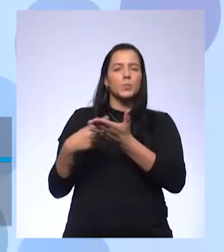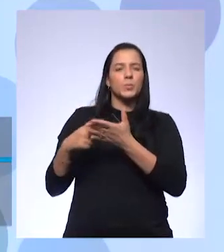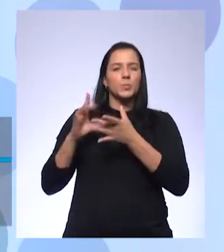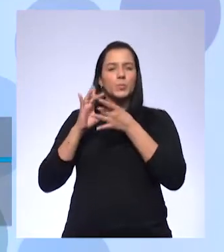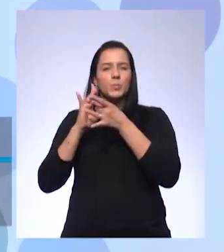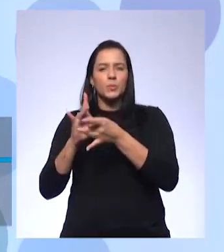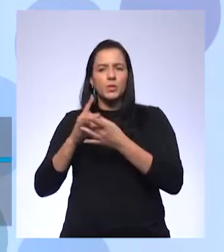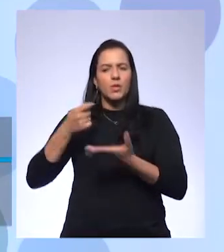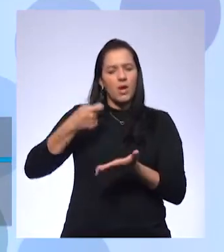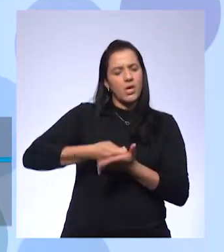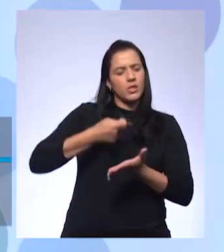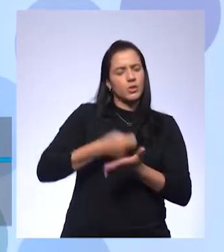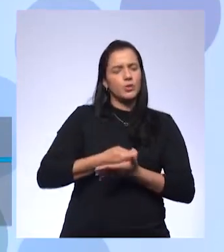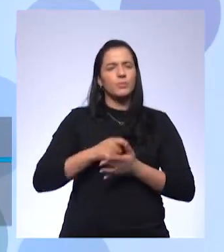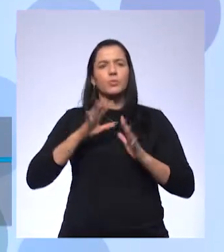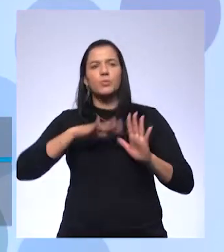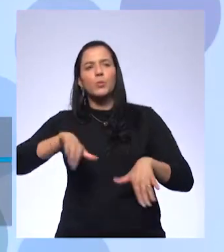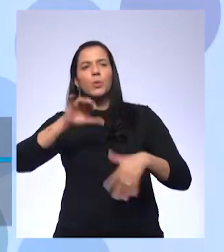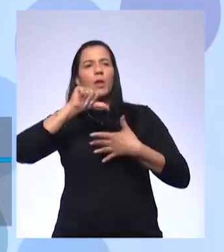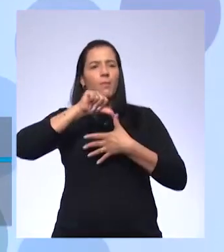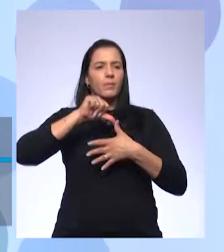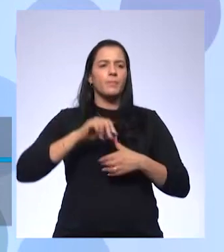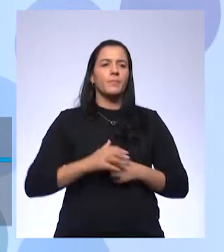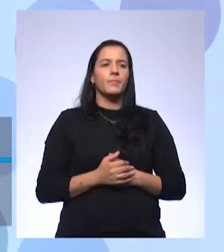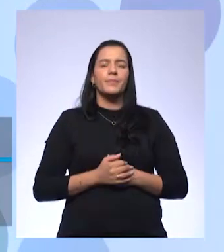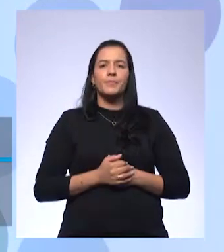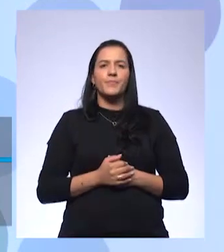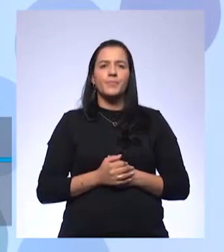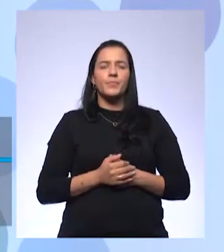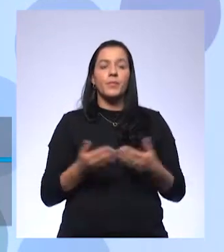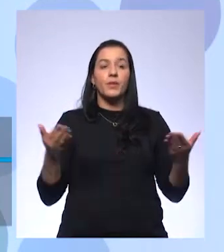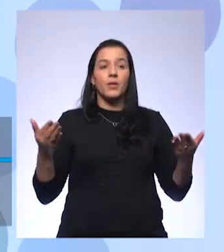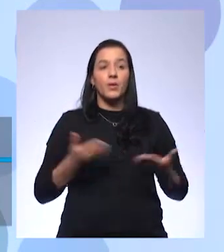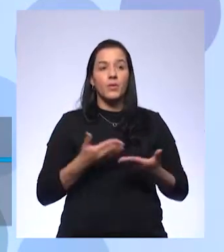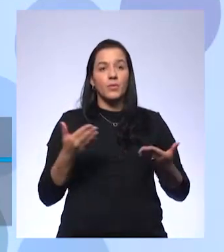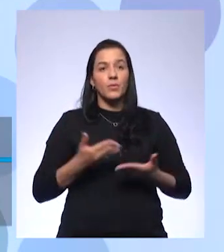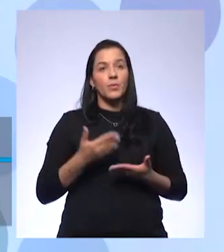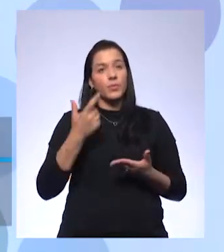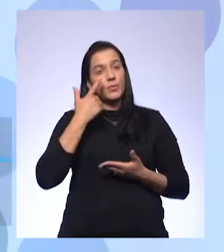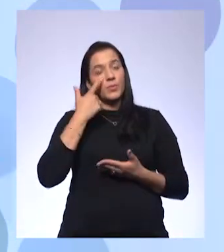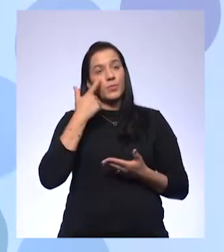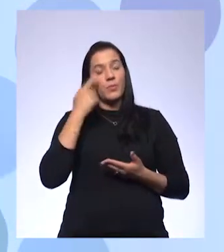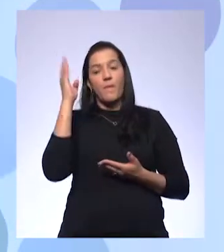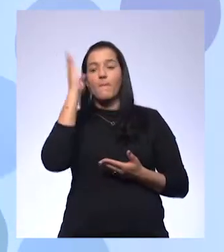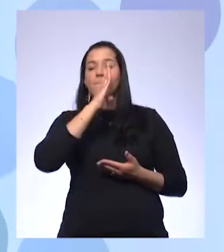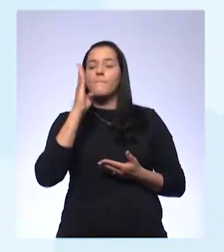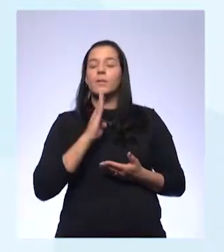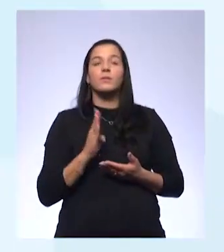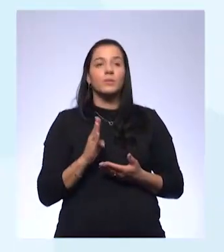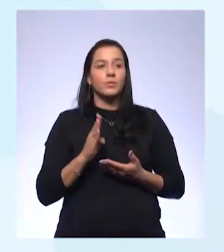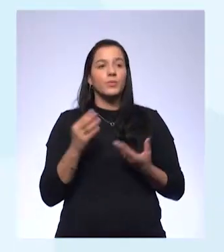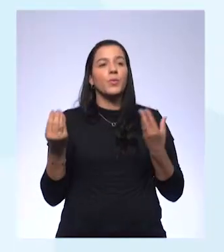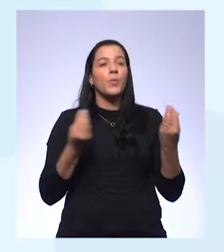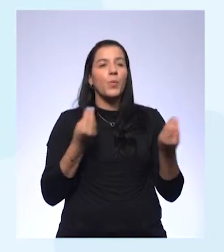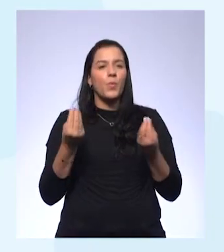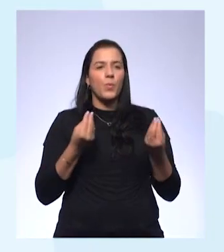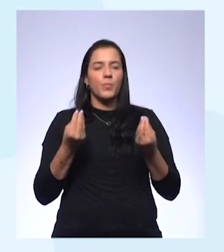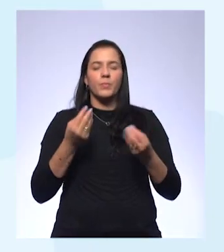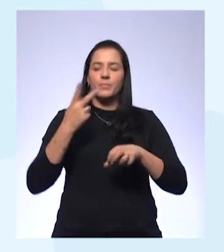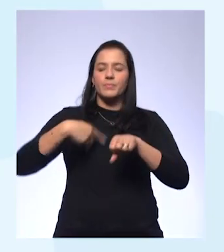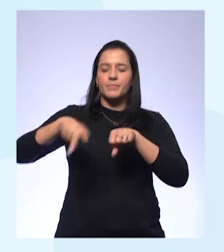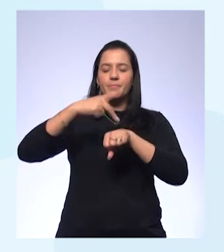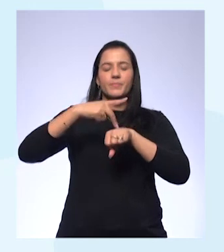regimes ditatoriais na América Latina. Vamos ver agora a questão do Brasil. Vamos começar pelo nosso país,